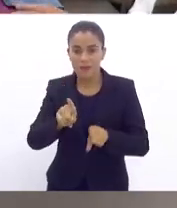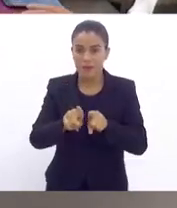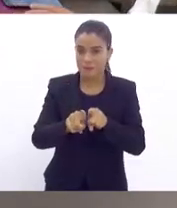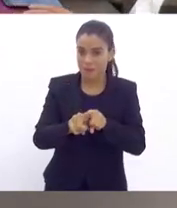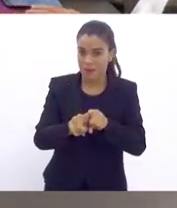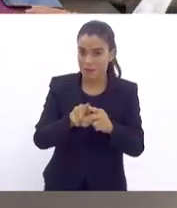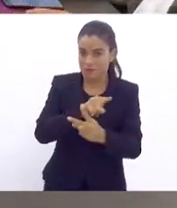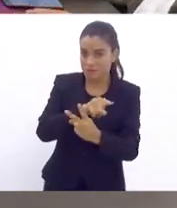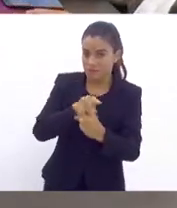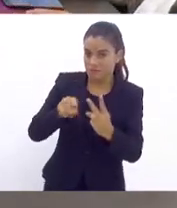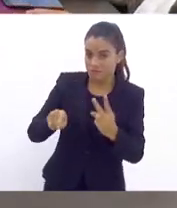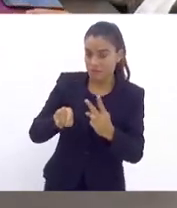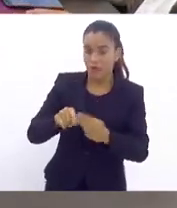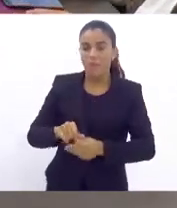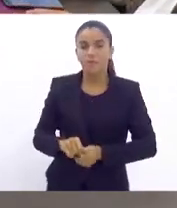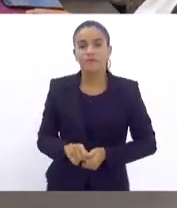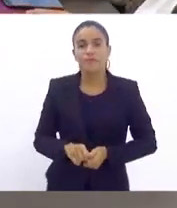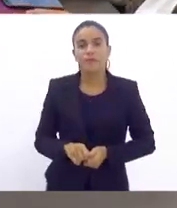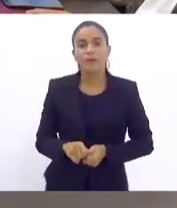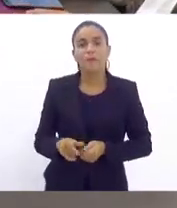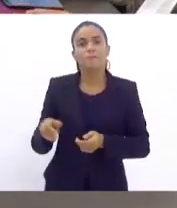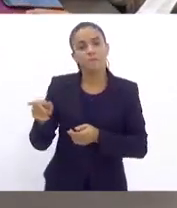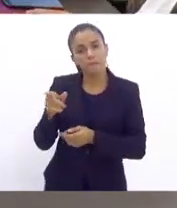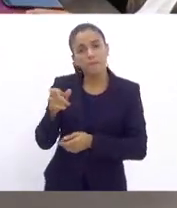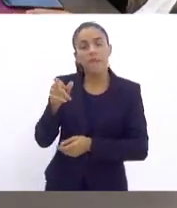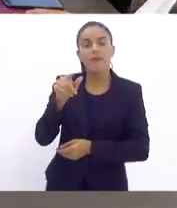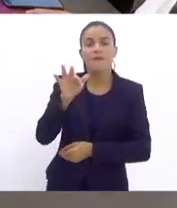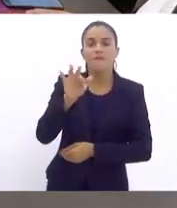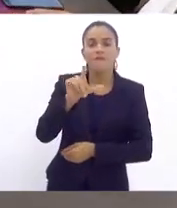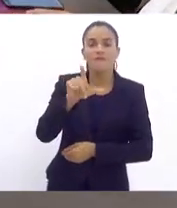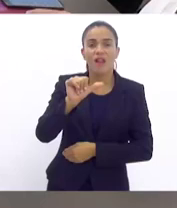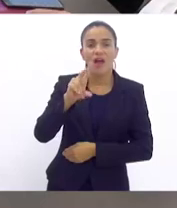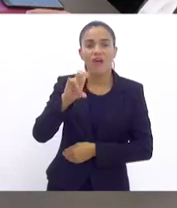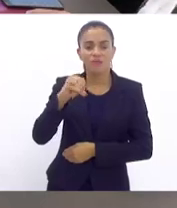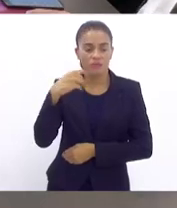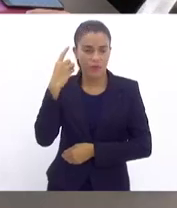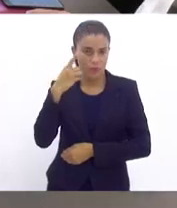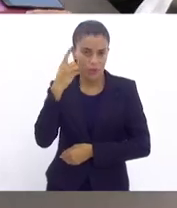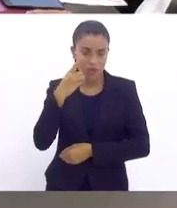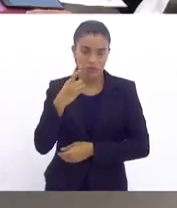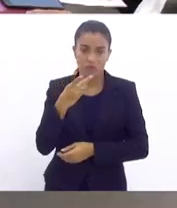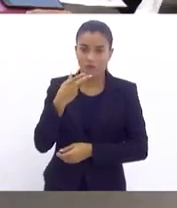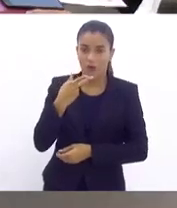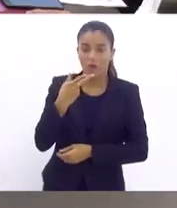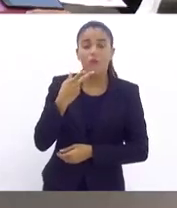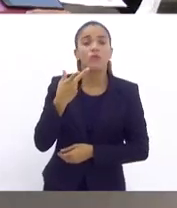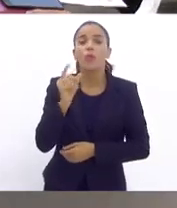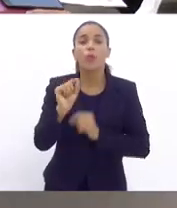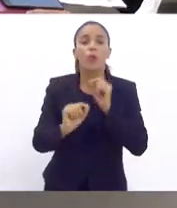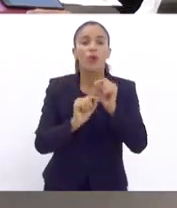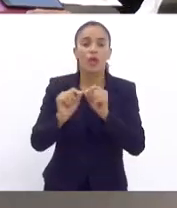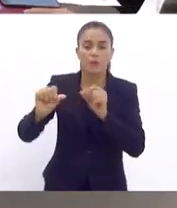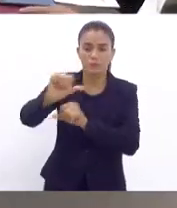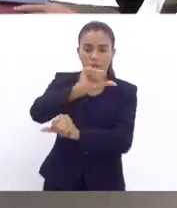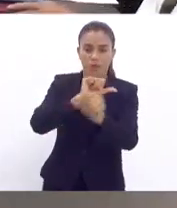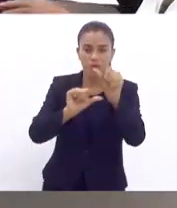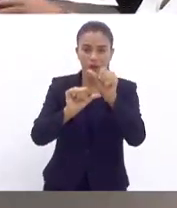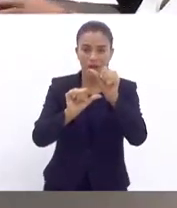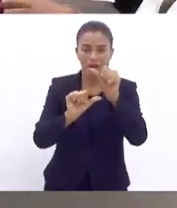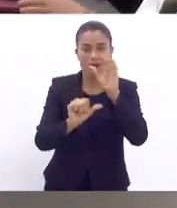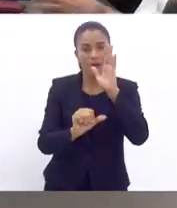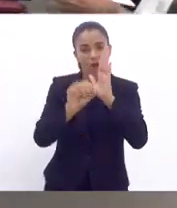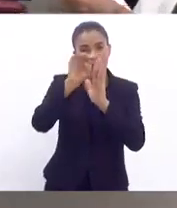eu vou conforme solicitação do deputado Flávio serafini chamar os trabalhos à ordem promover aqui uma inversão da pauta